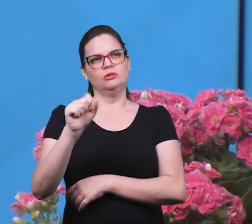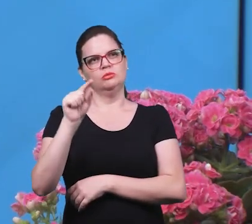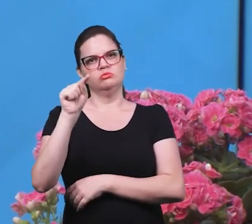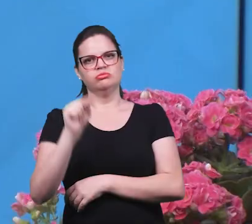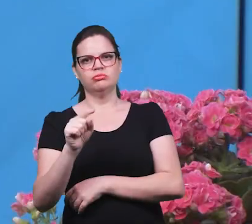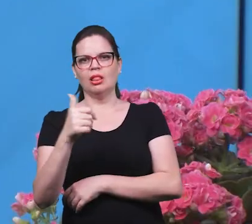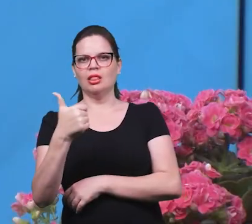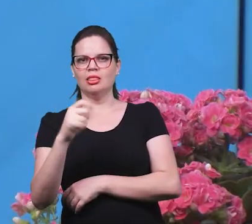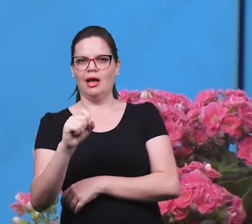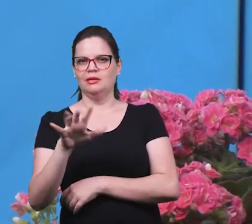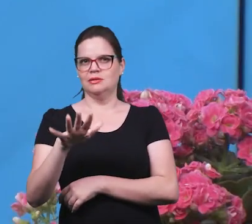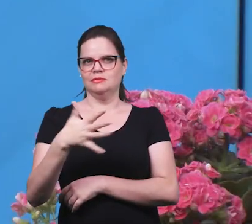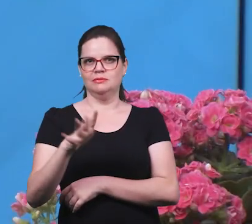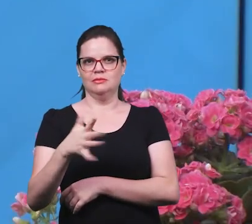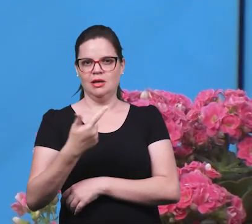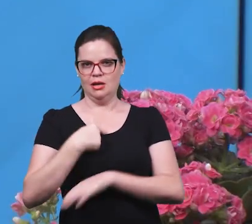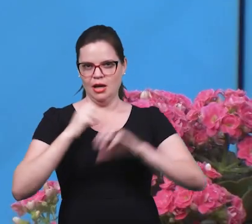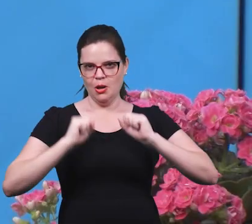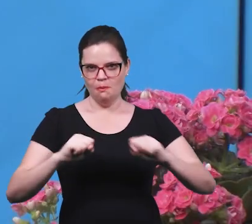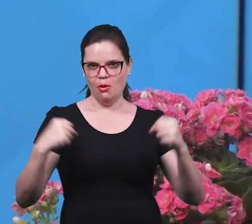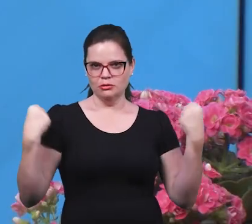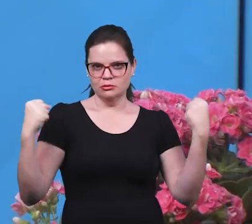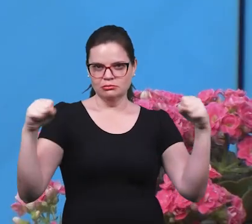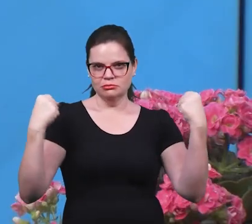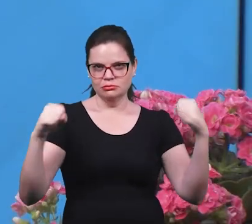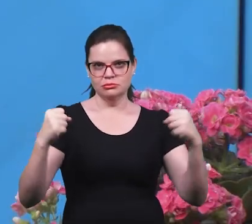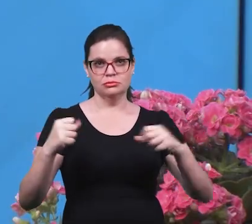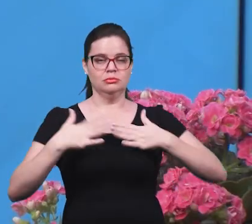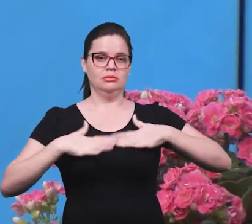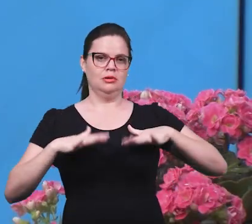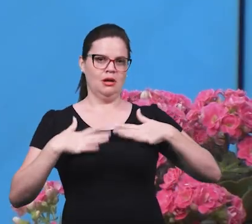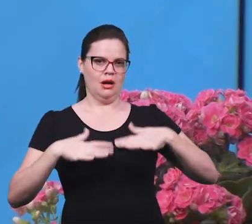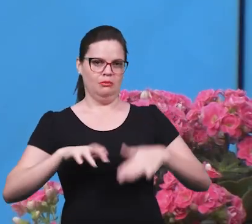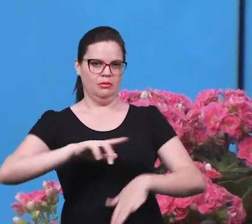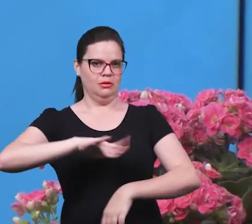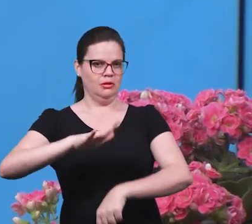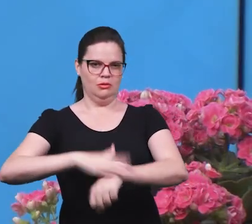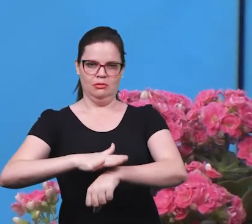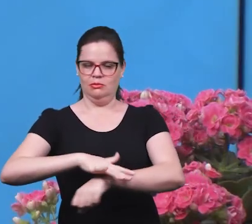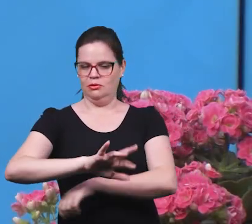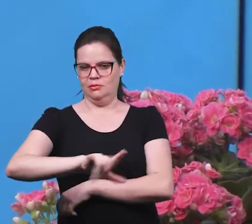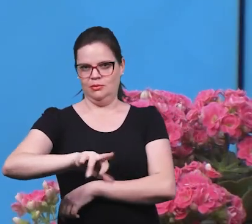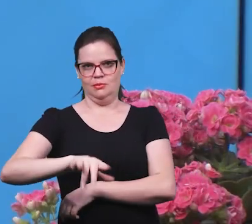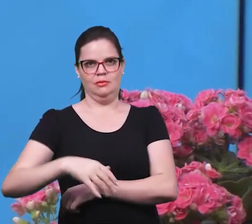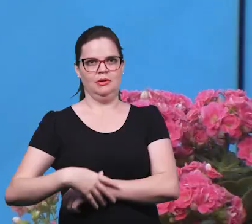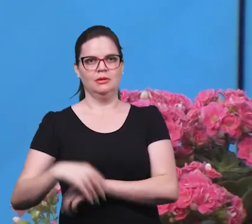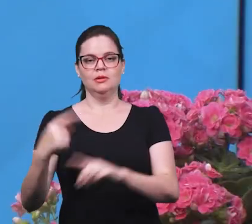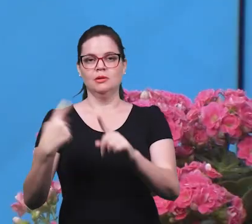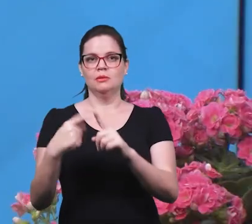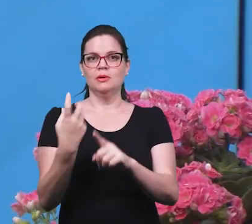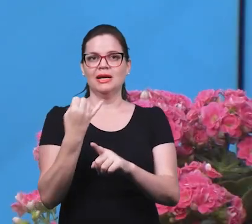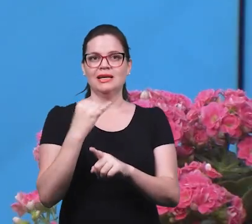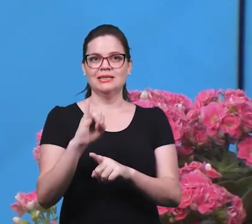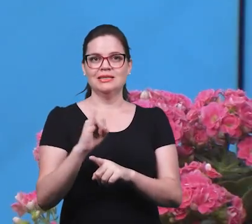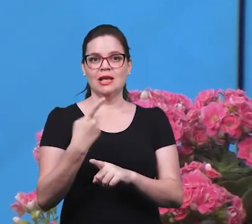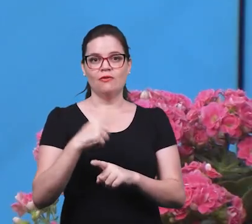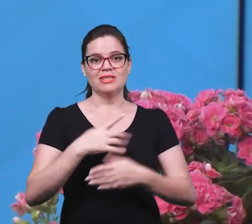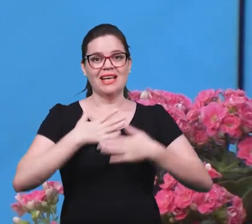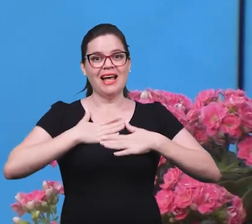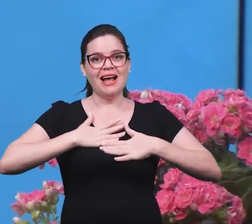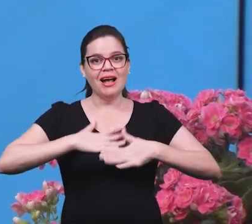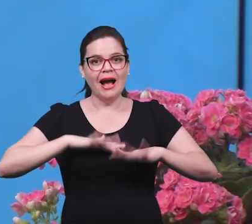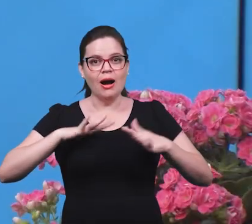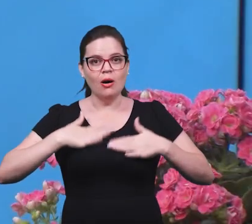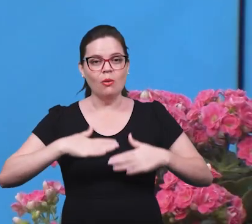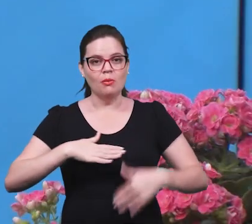18/10. Doutor, posso fazer atividade física? Calma, não é o momento. Sim, Porque se no repouso ela tá com